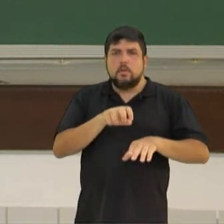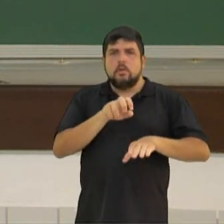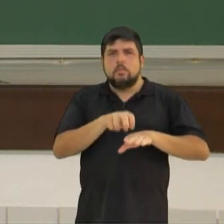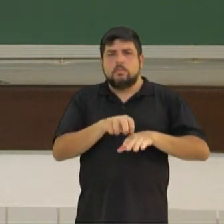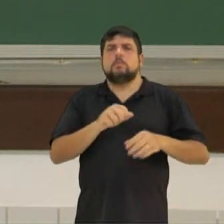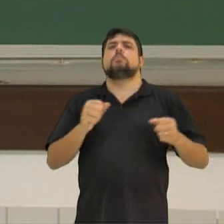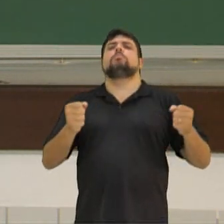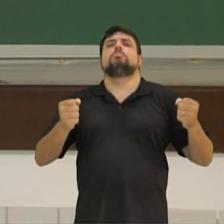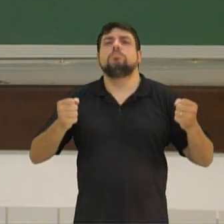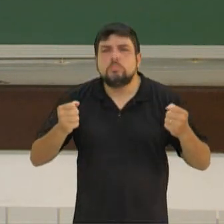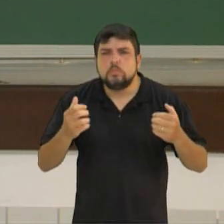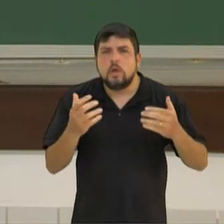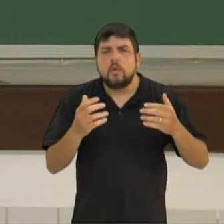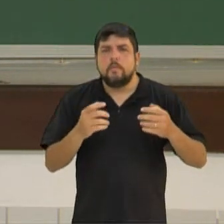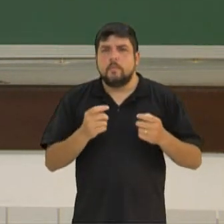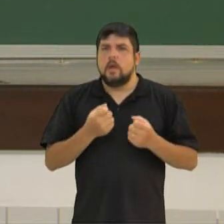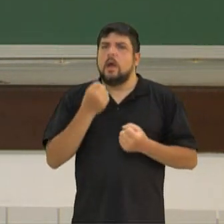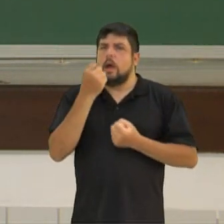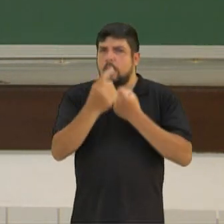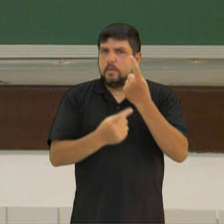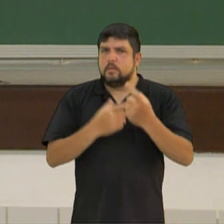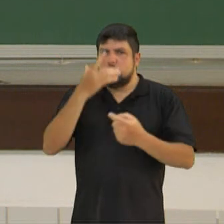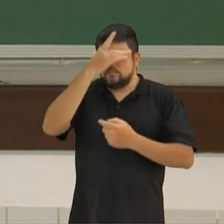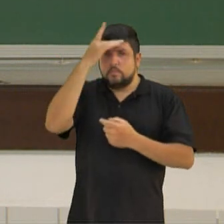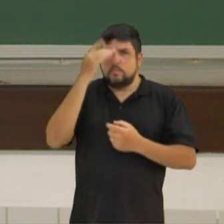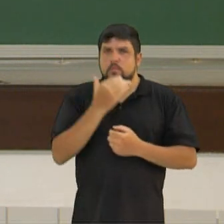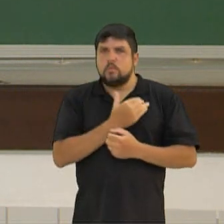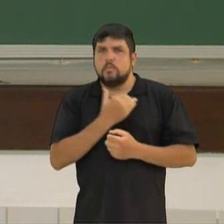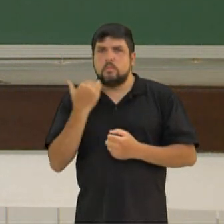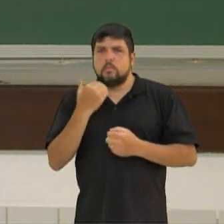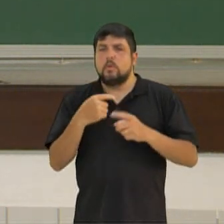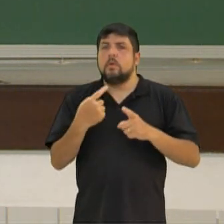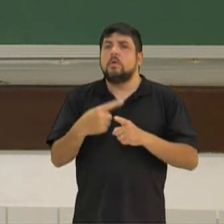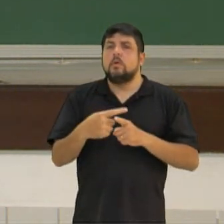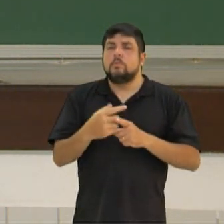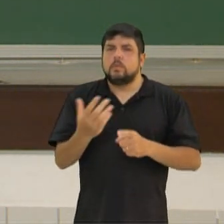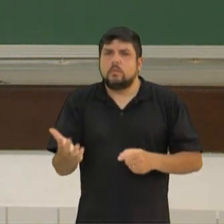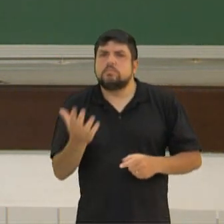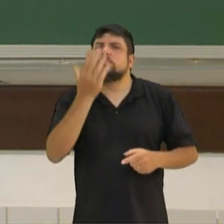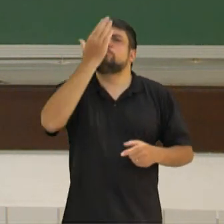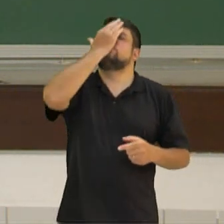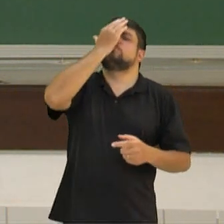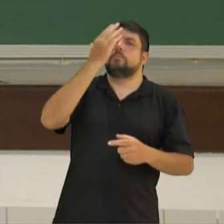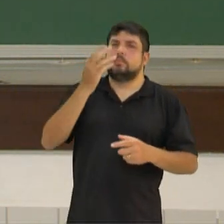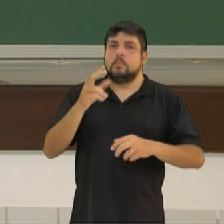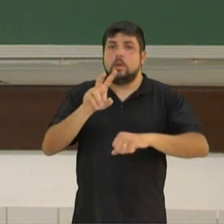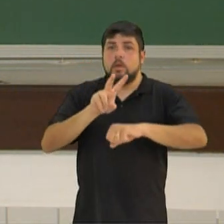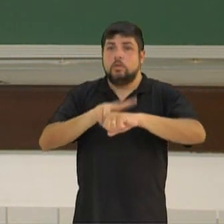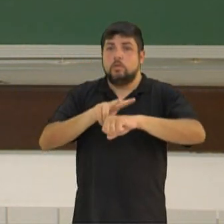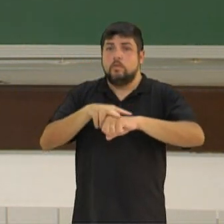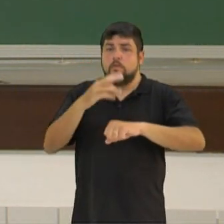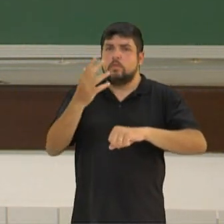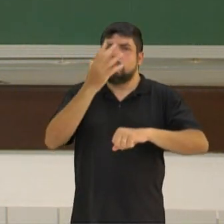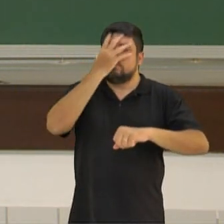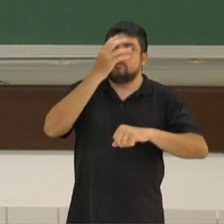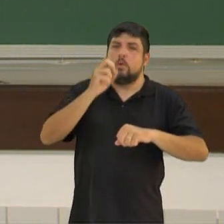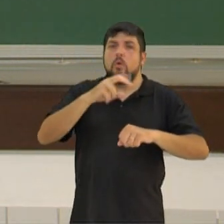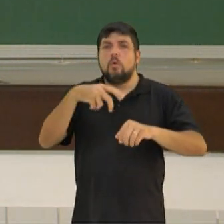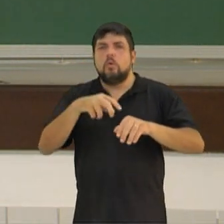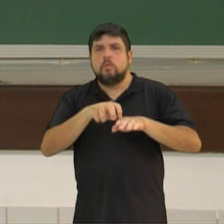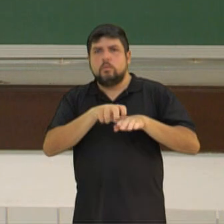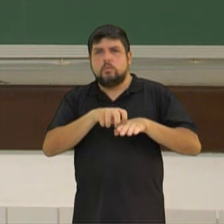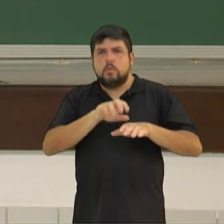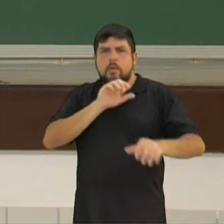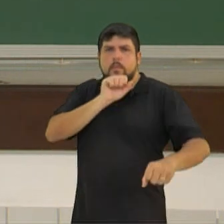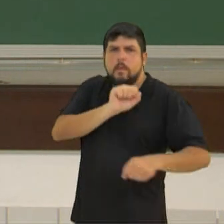veículo. Muitas vezes a pessoa morre por estar sem cinto, porque bate com a cabeça no vidro, acaba sendo ejetada para fora do